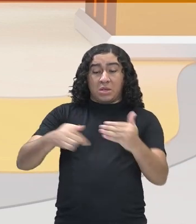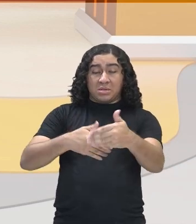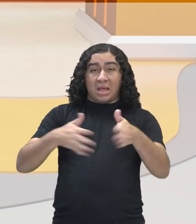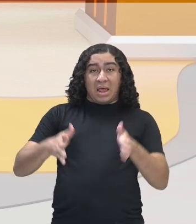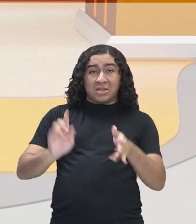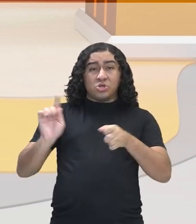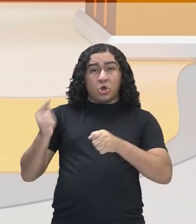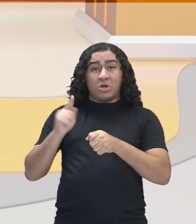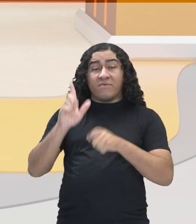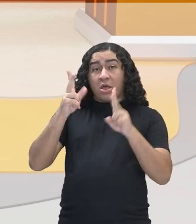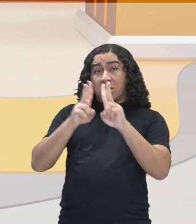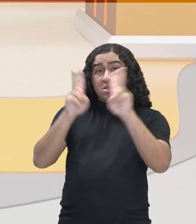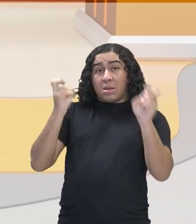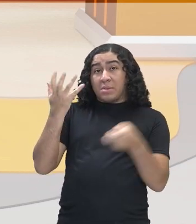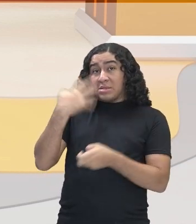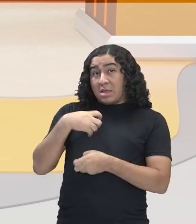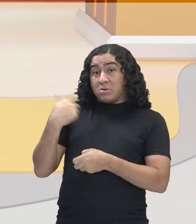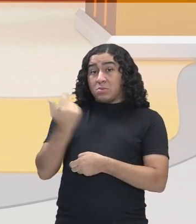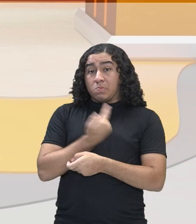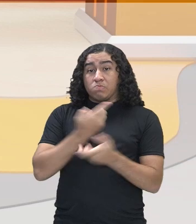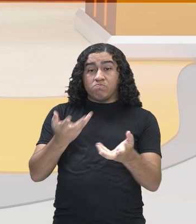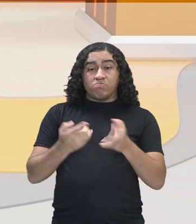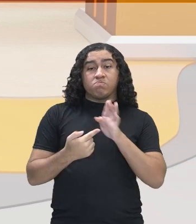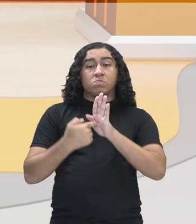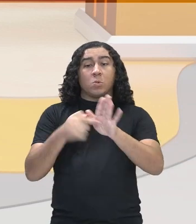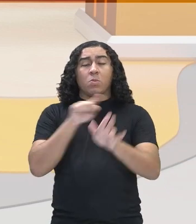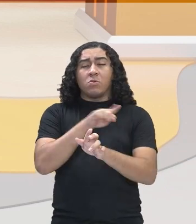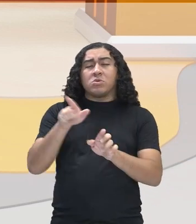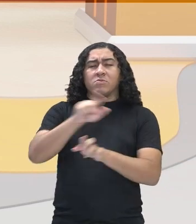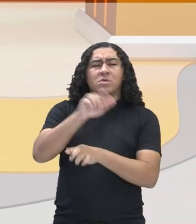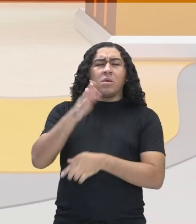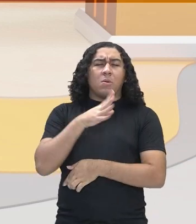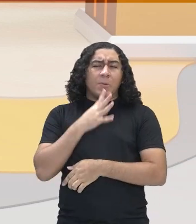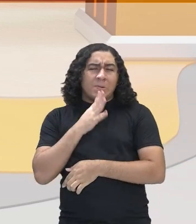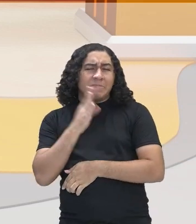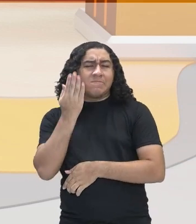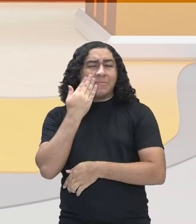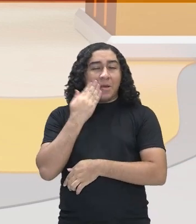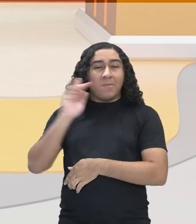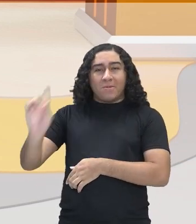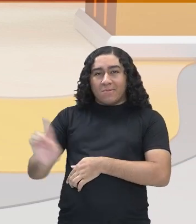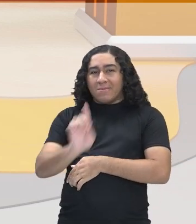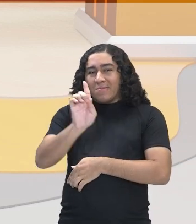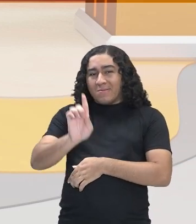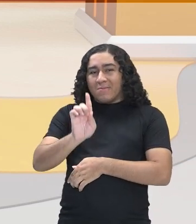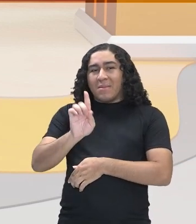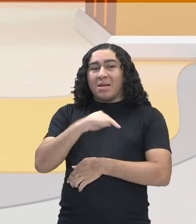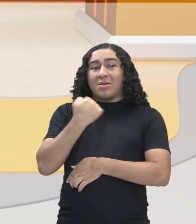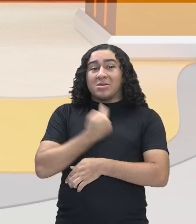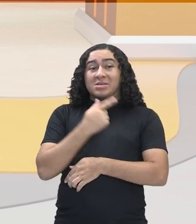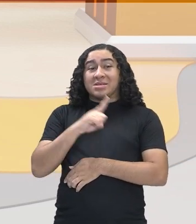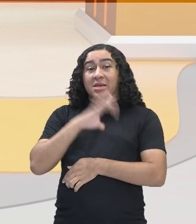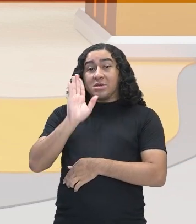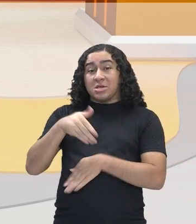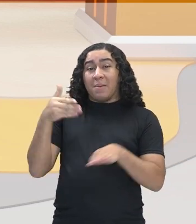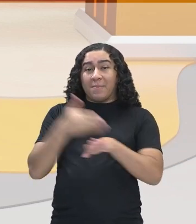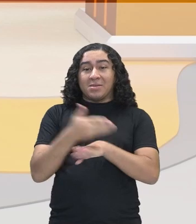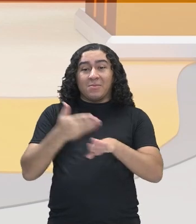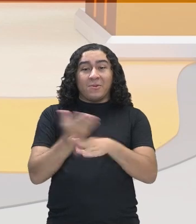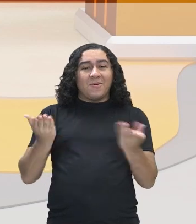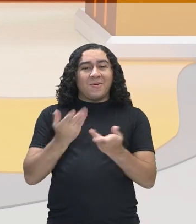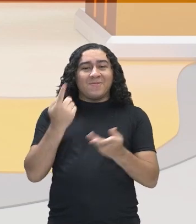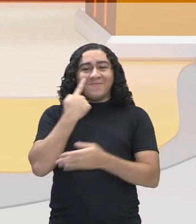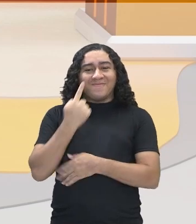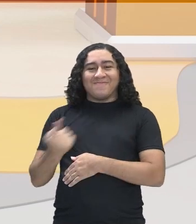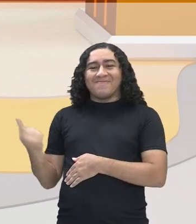tema ser bem sério, a gente já quer apresentar para vocês, vocês já sabem quem ele é, né? Mas a gente já tem aqui a participação agora